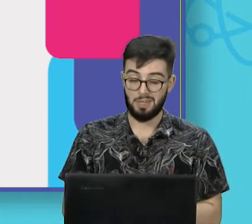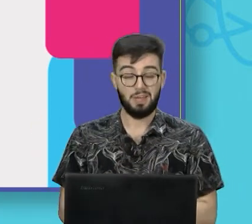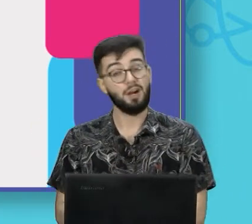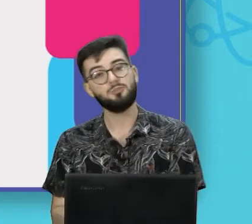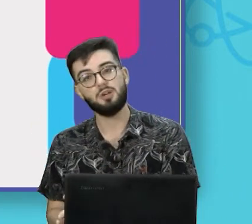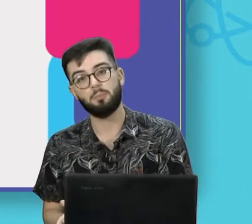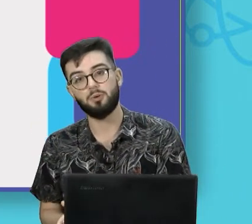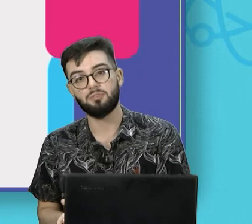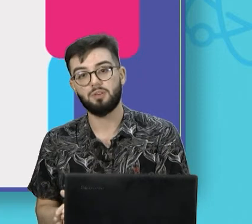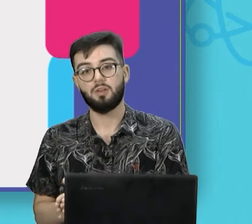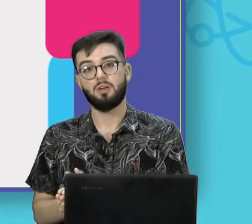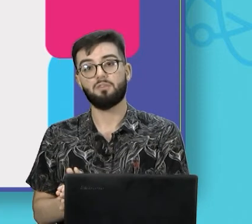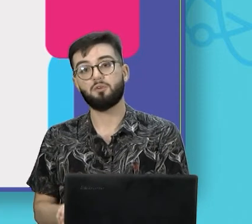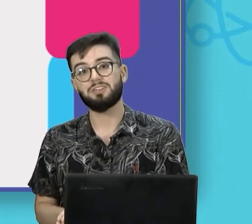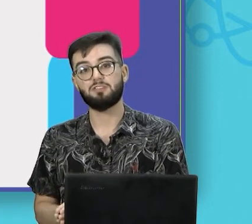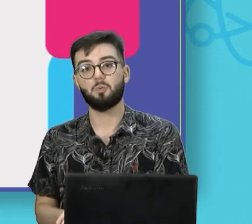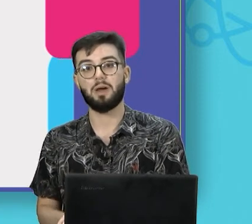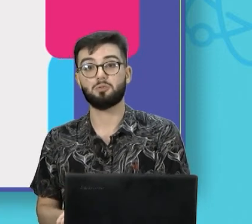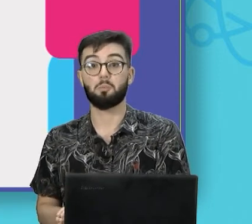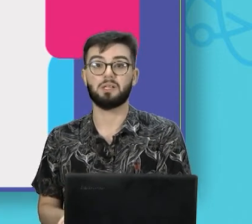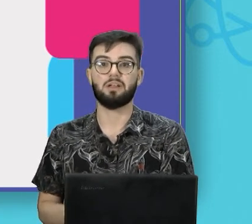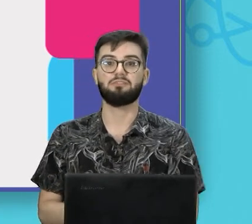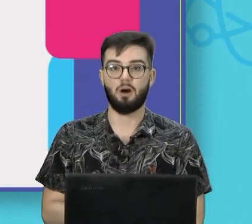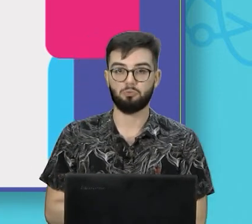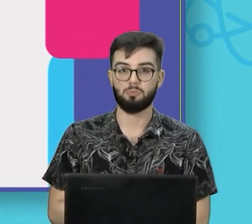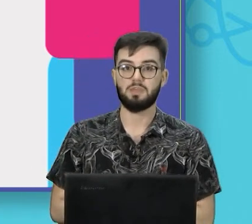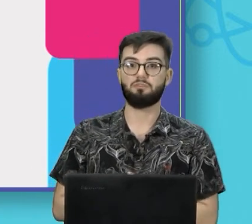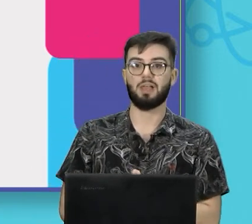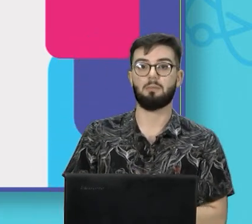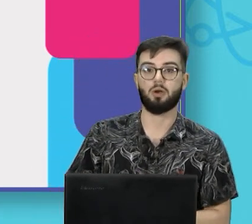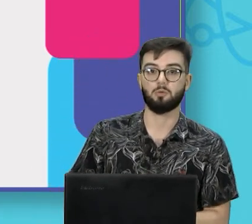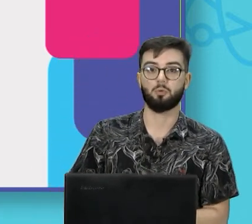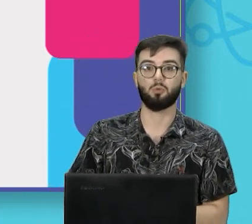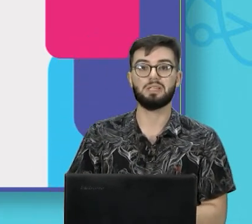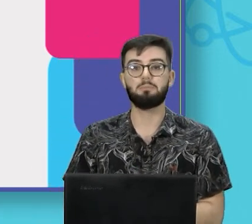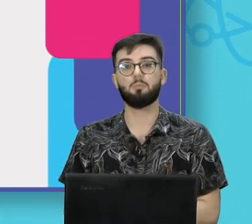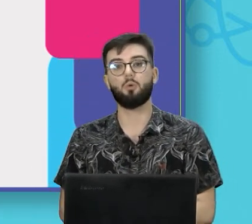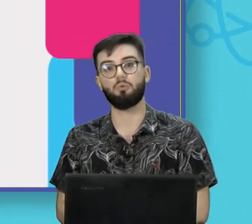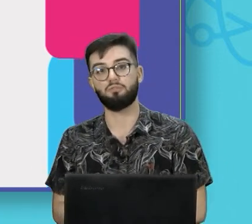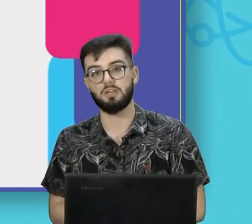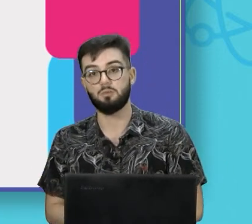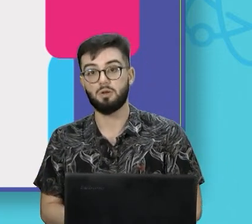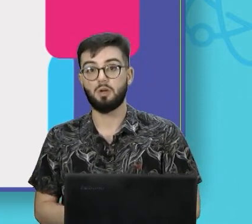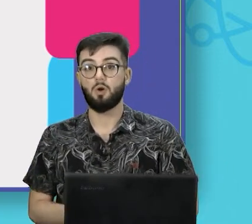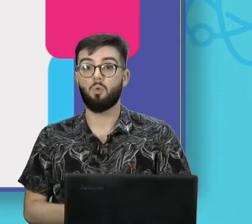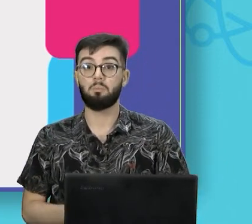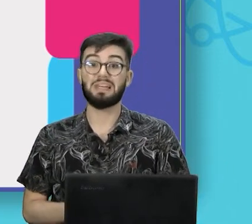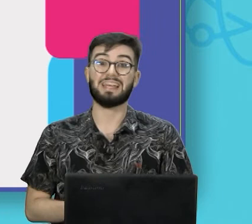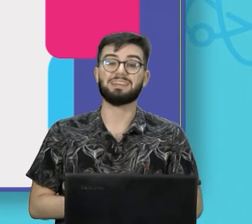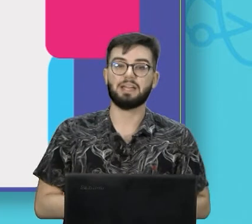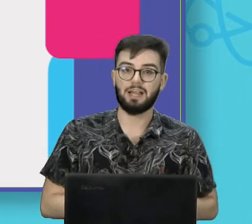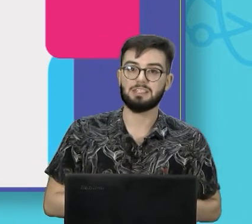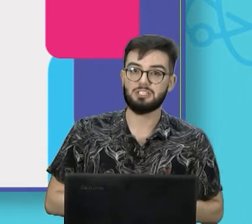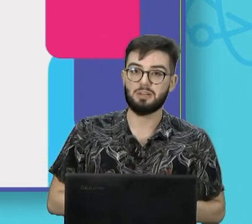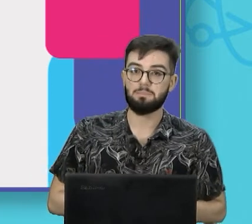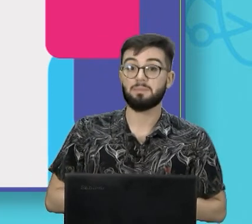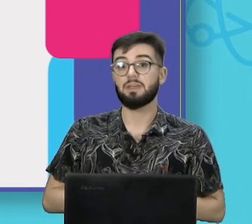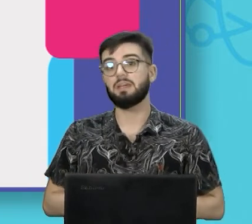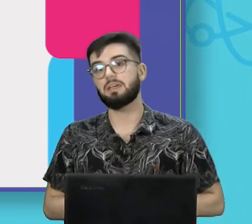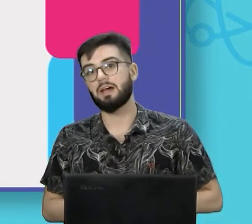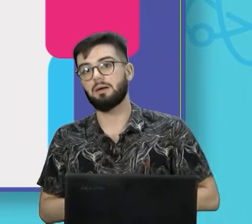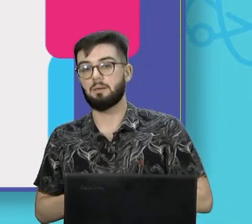conhecer descoberto anos depois foi se descoberto que o plano era falso e foi elaborado por Olímpio Mourão Filho um militar